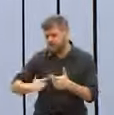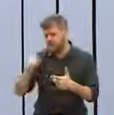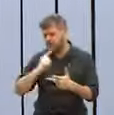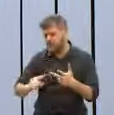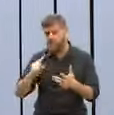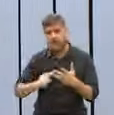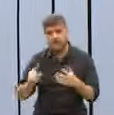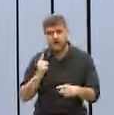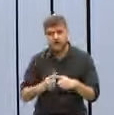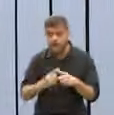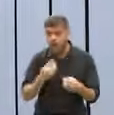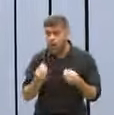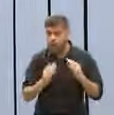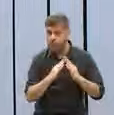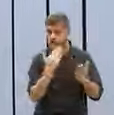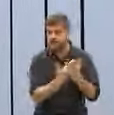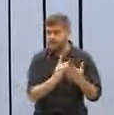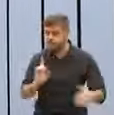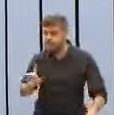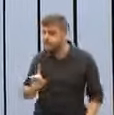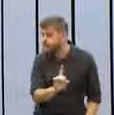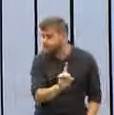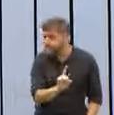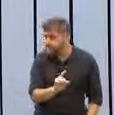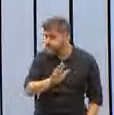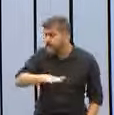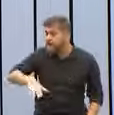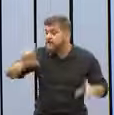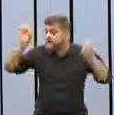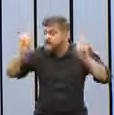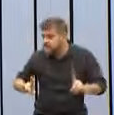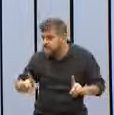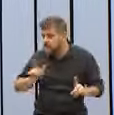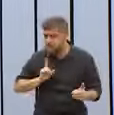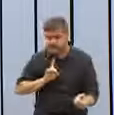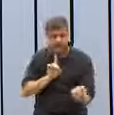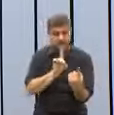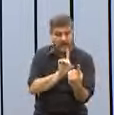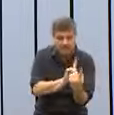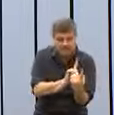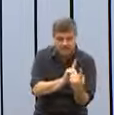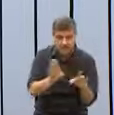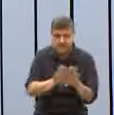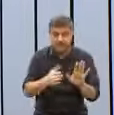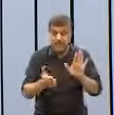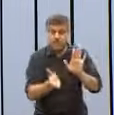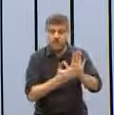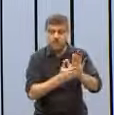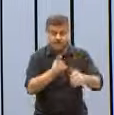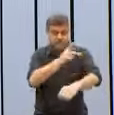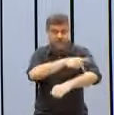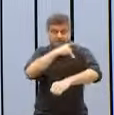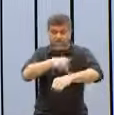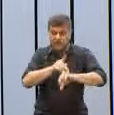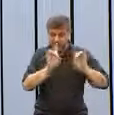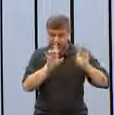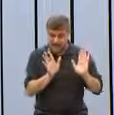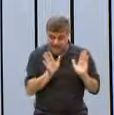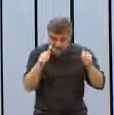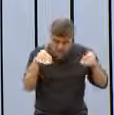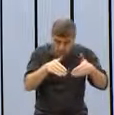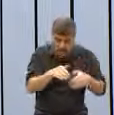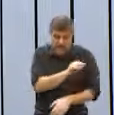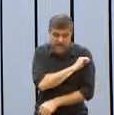grande problema mesmo, que colocar na escola não é inclusão. Precisa ter uma série de atendimentos e uma proposta